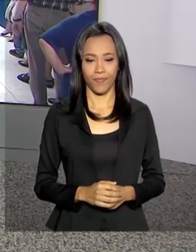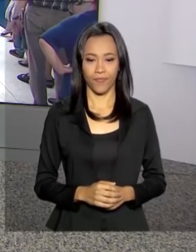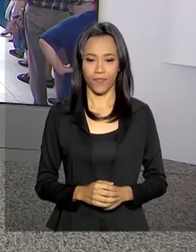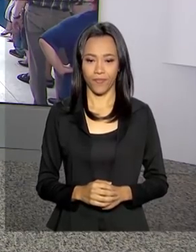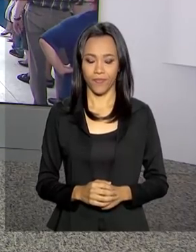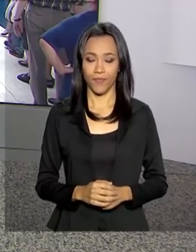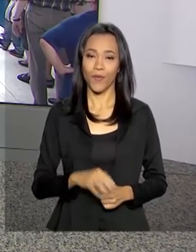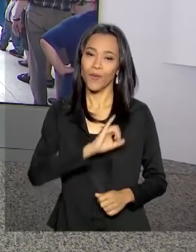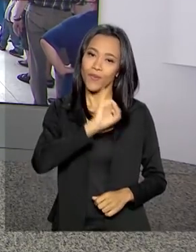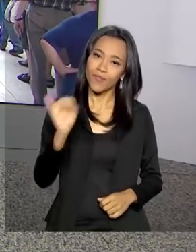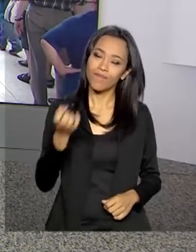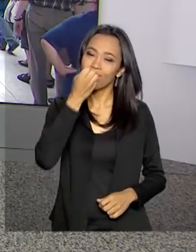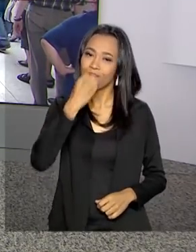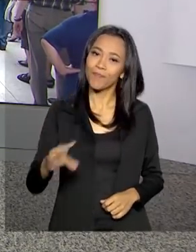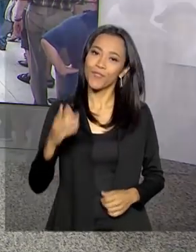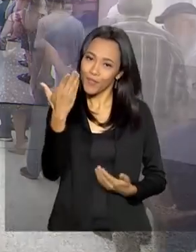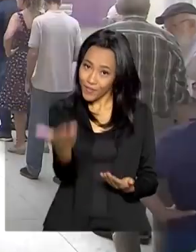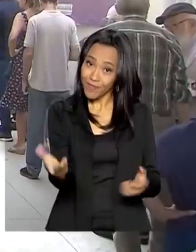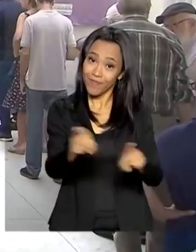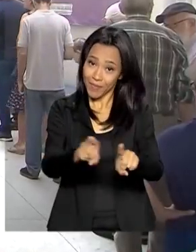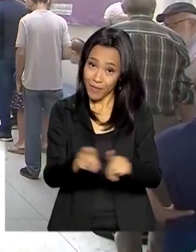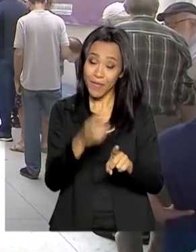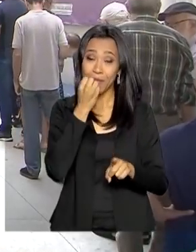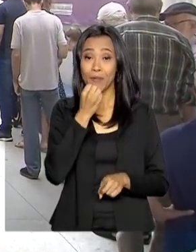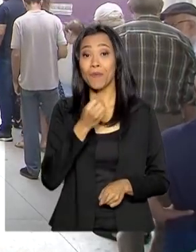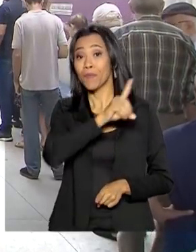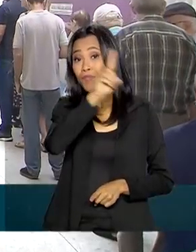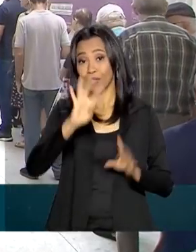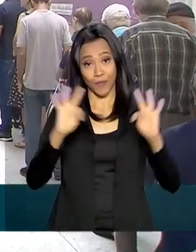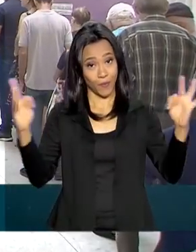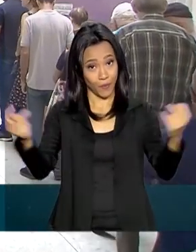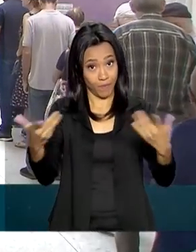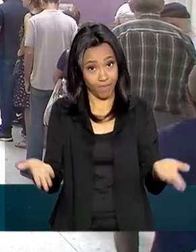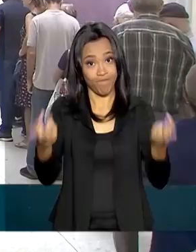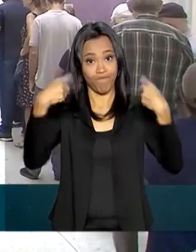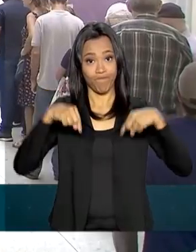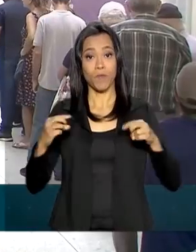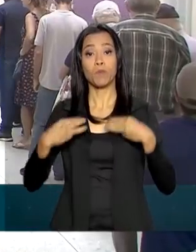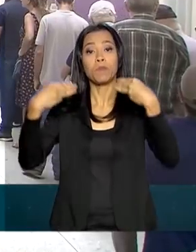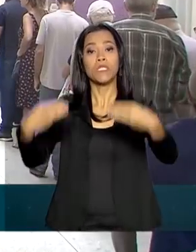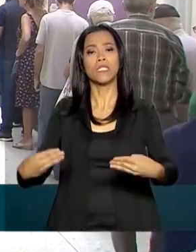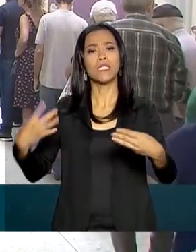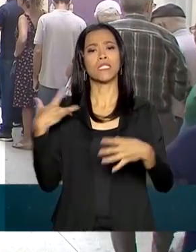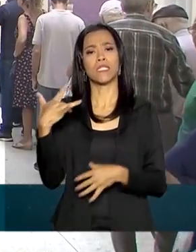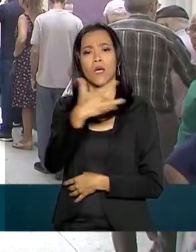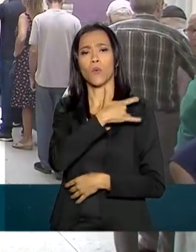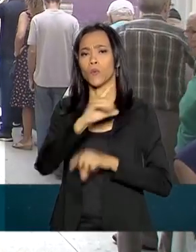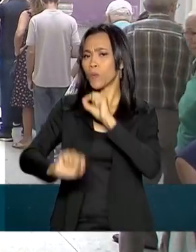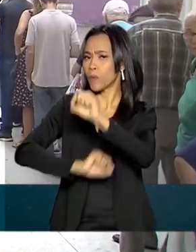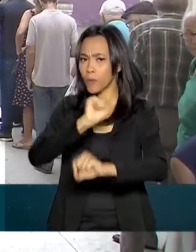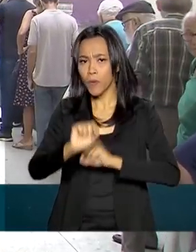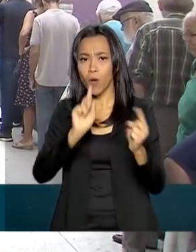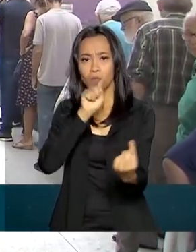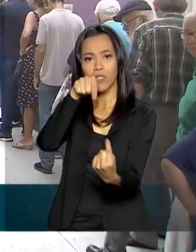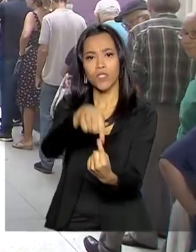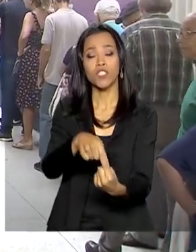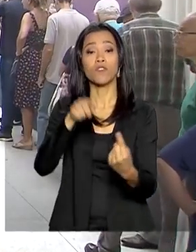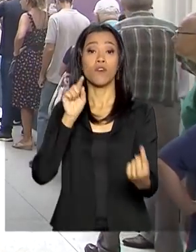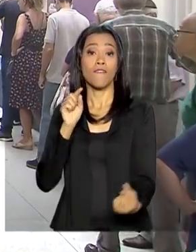foi carla bom dia pra você também bom dia a todos o ministério da saúde tem como previsão vacinar